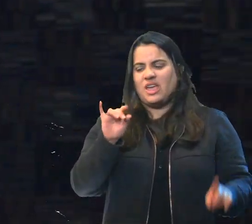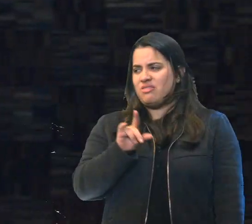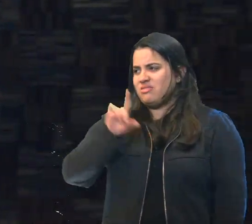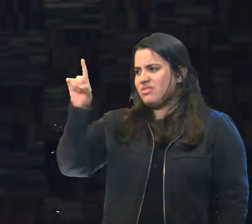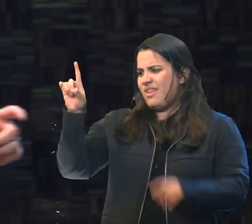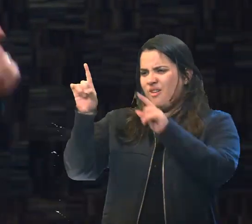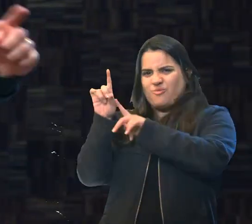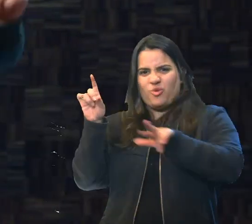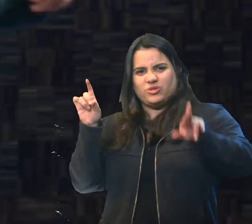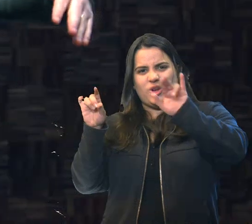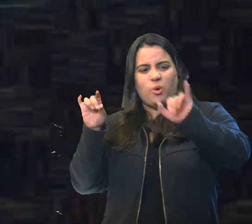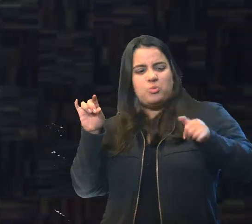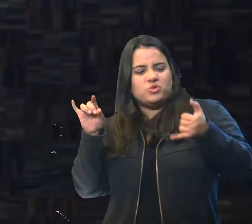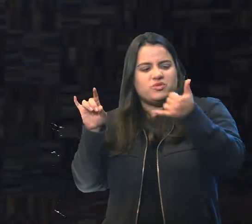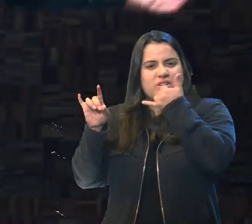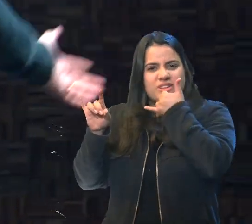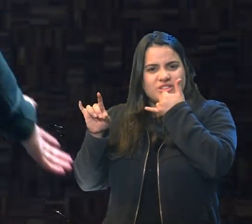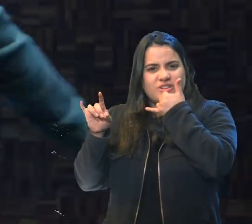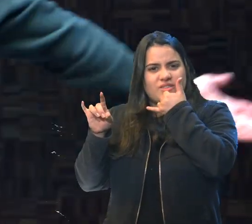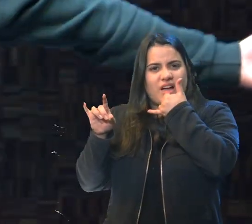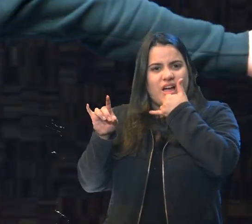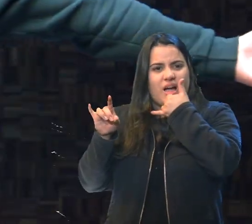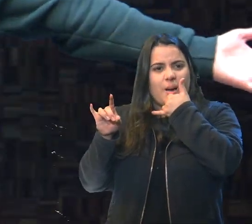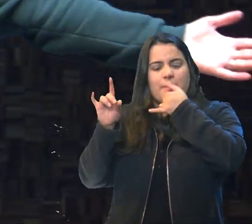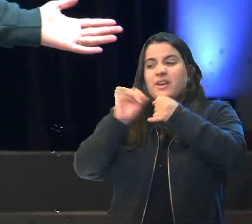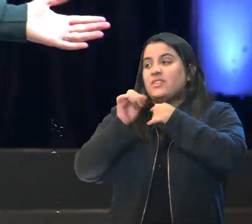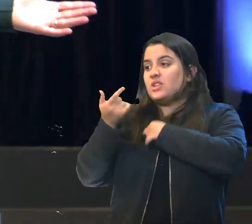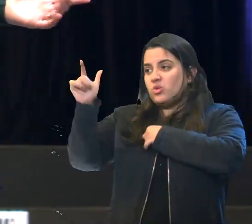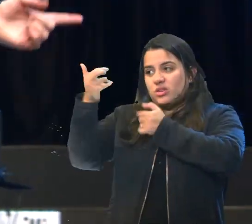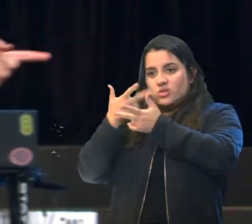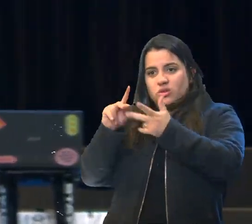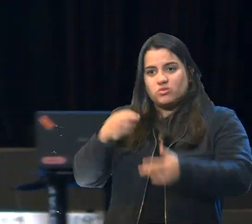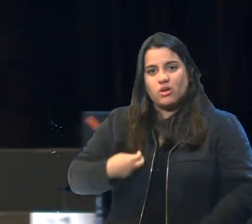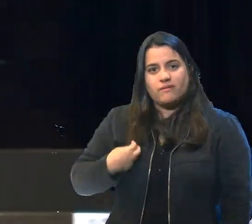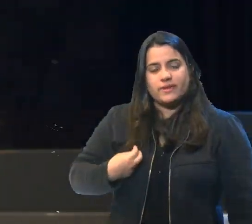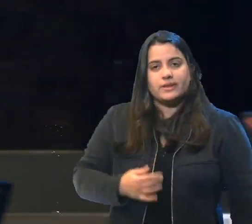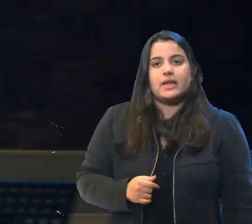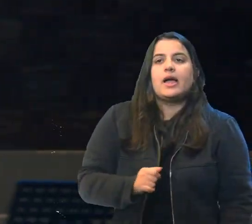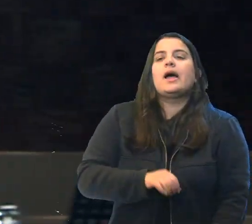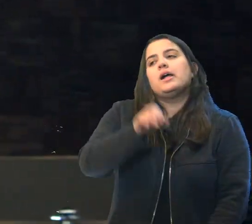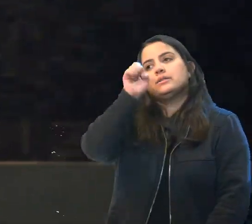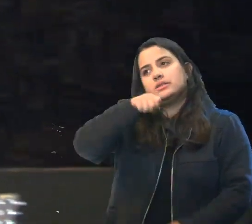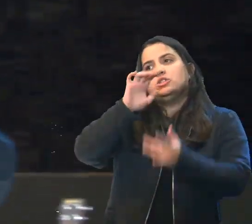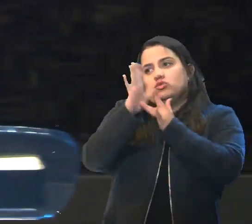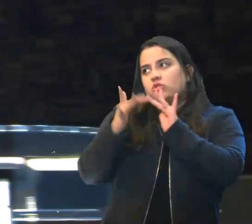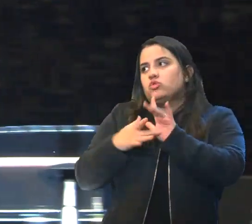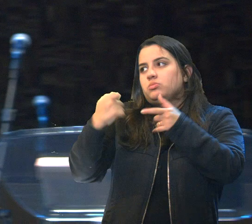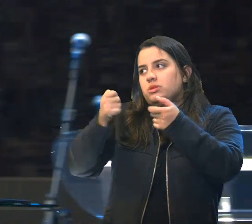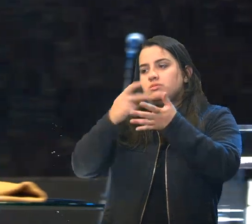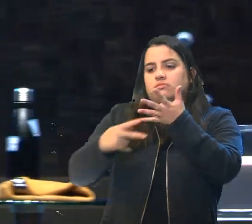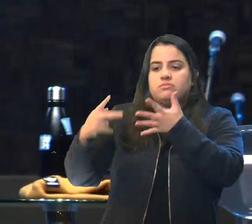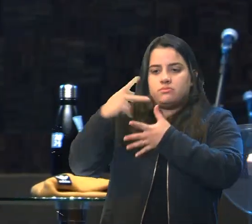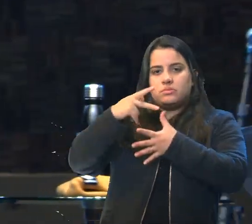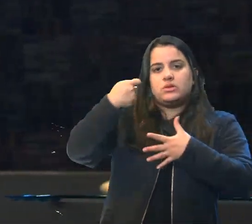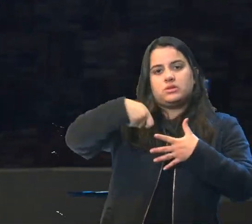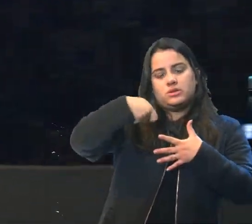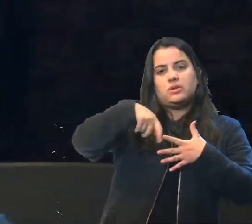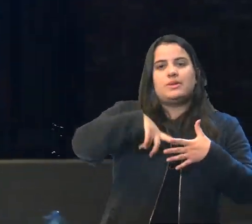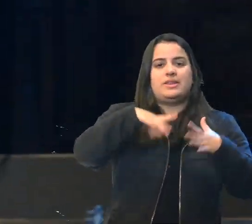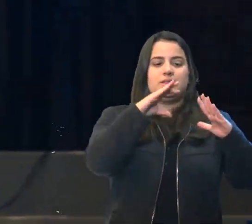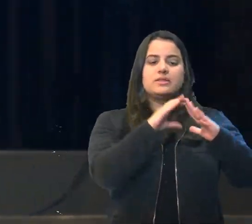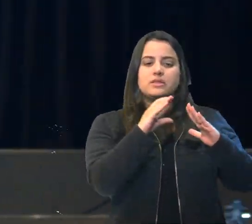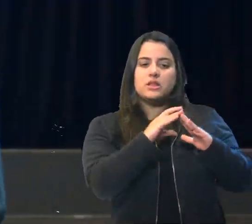desculpa para deixar de fazer as outras coisas importantes da sua vida. Sim, coloque Jesus em primeiro lugar. Sim, tem uma